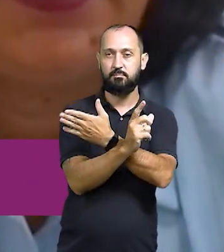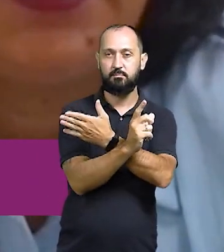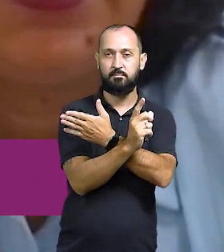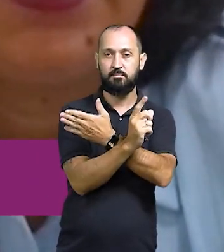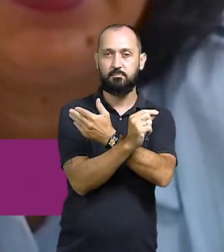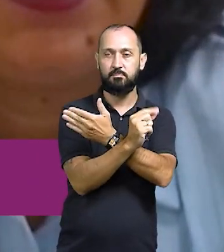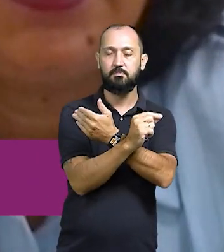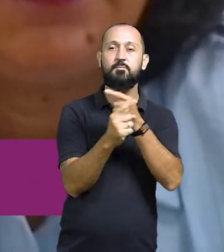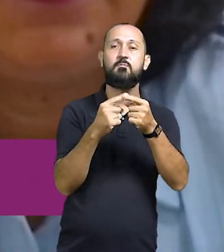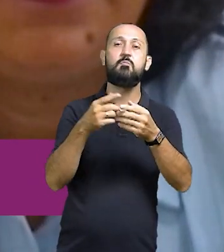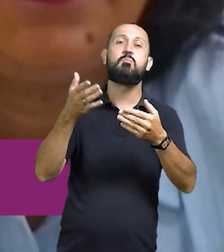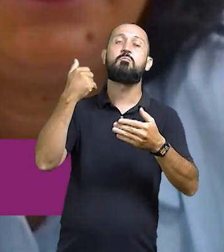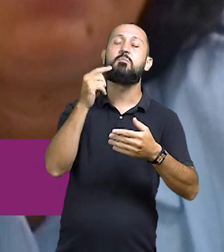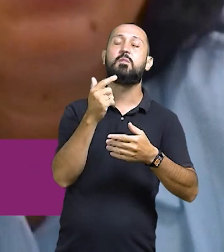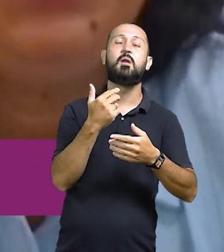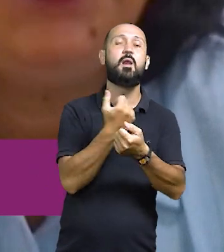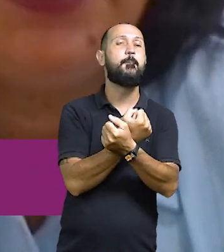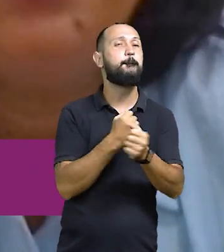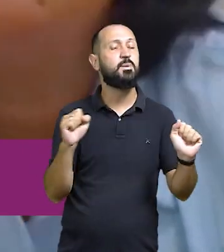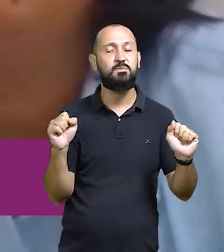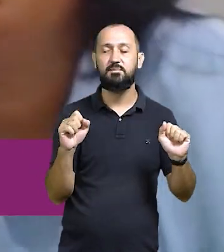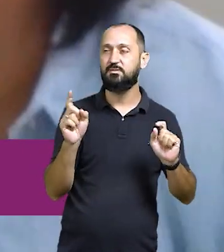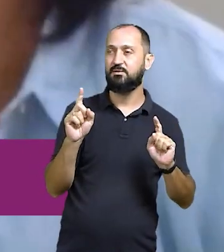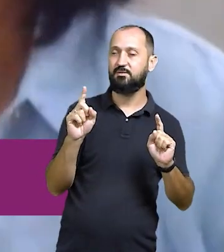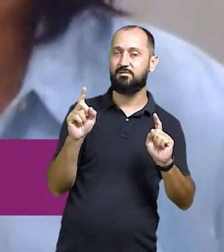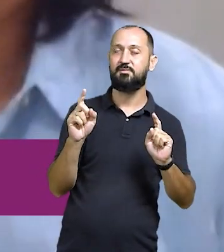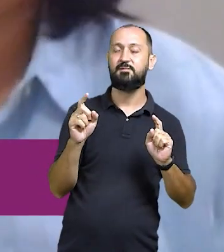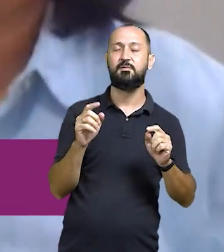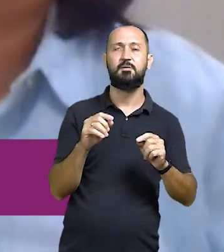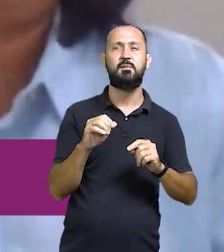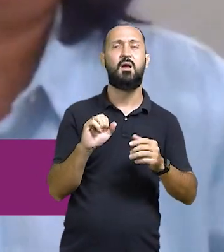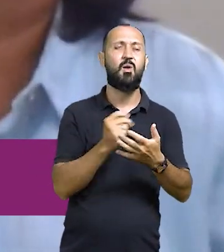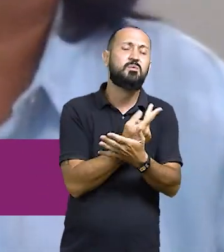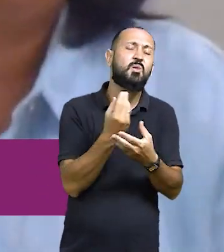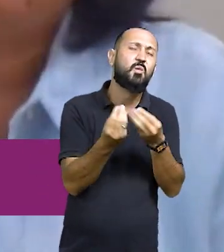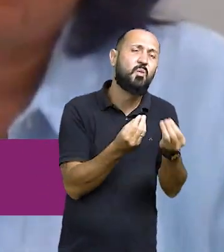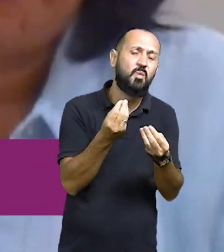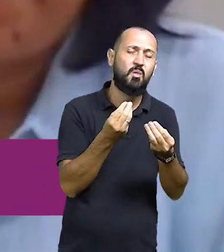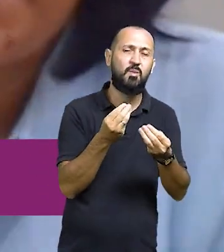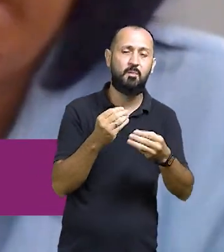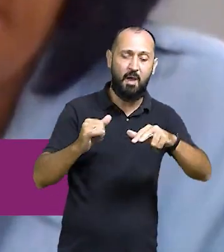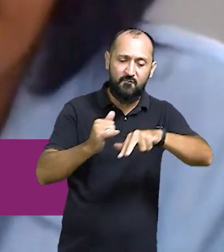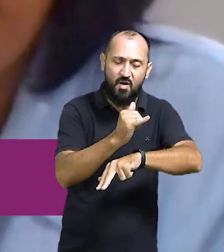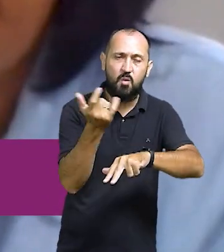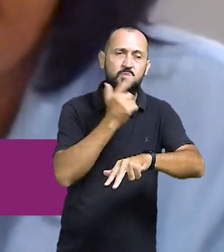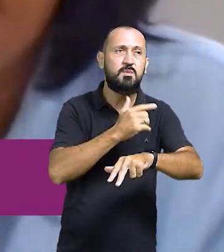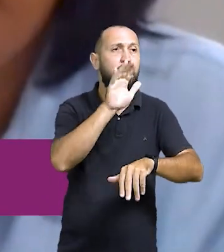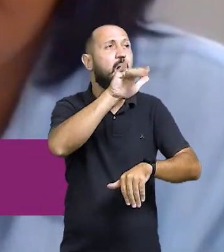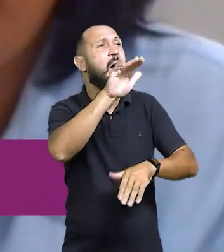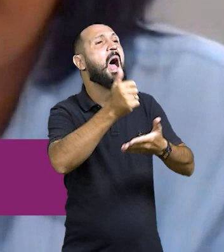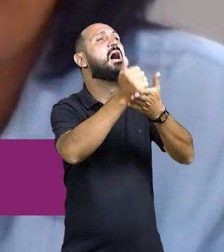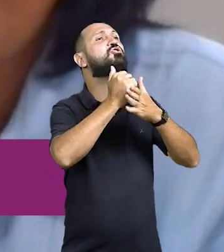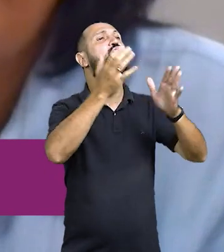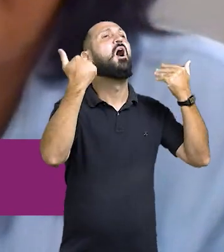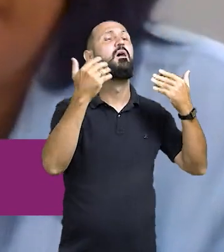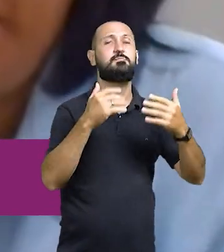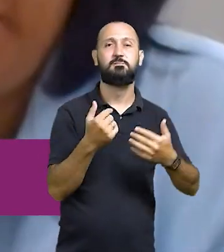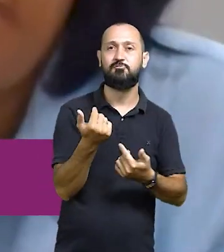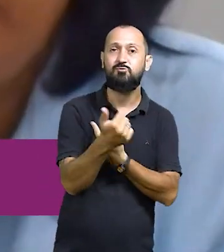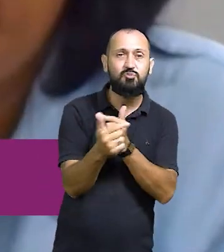e dinâmico que a gente aderiu para essa ação do Não é Não. E a gente vai fazer a mesma coisa no 8 de março. Vai ter